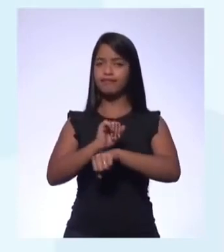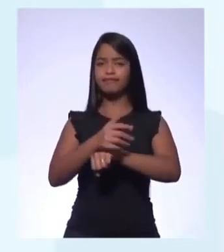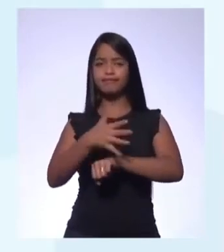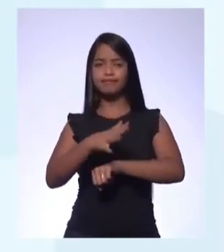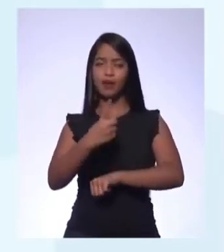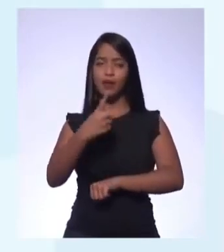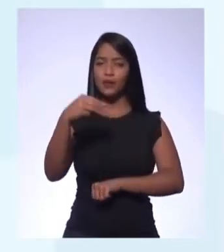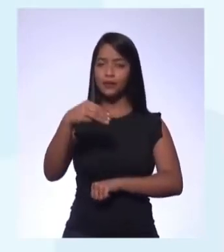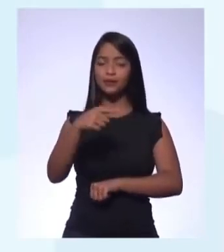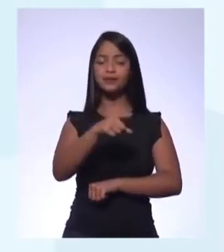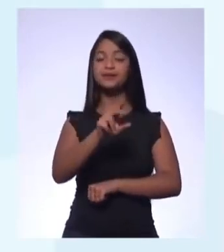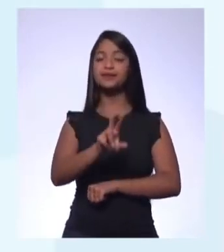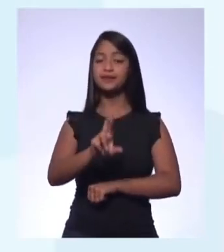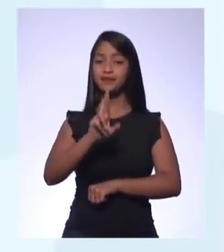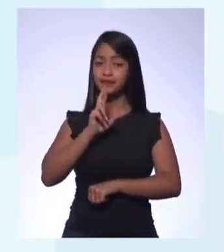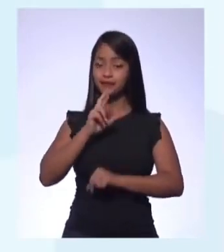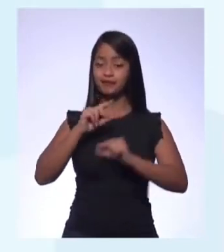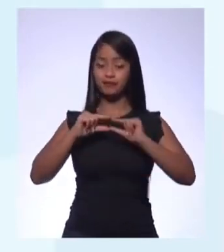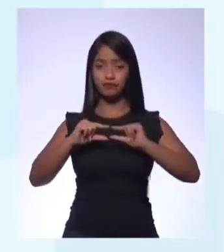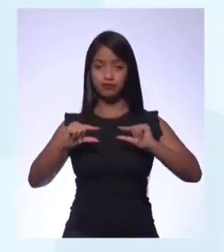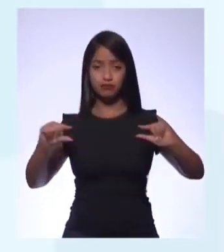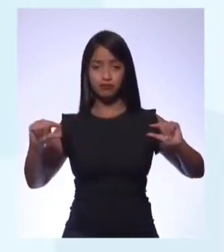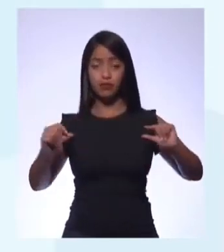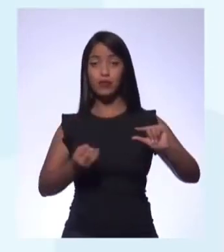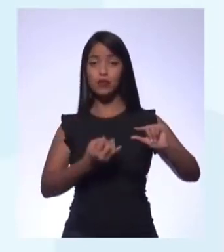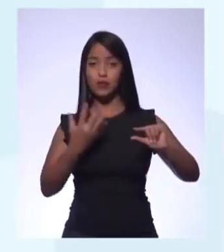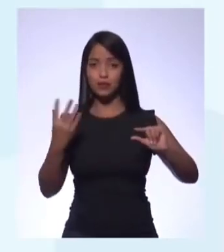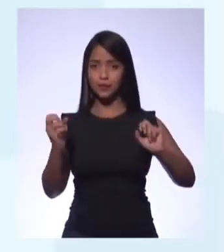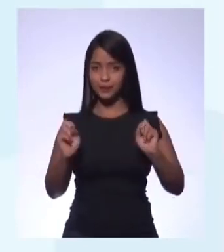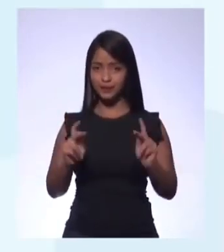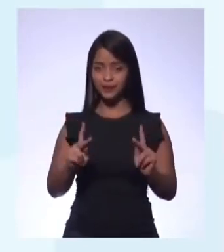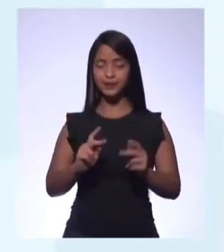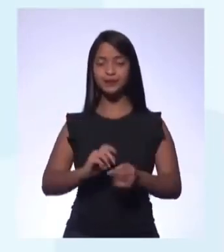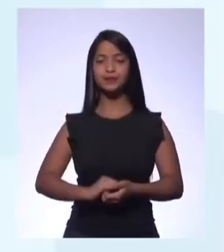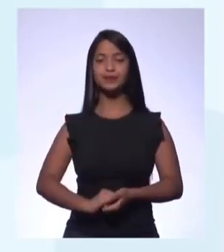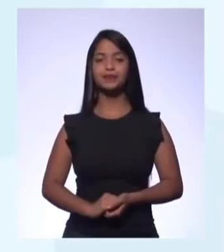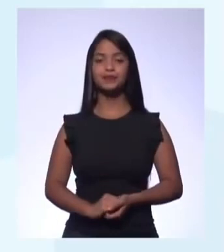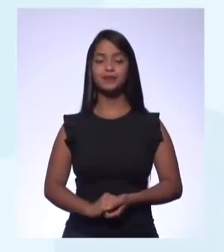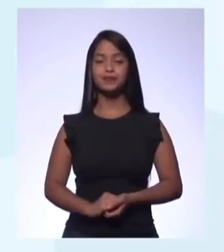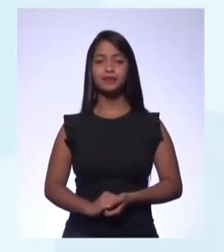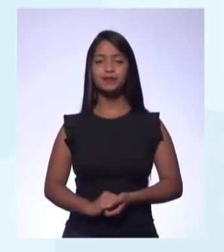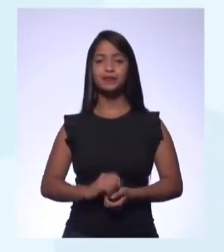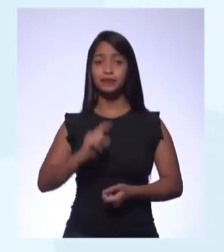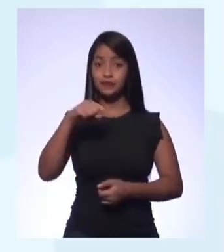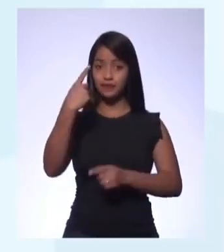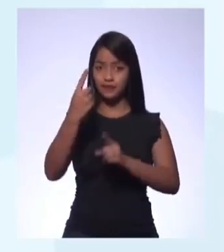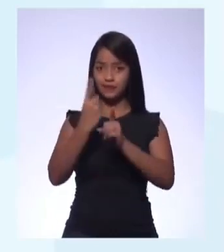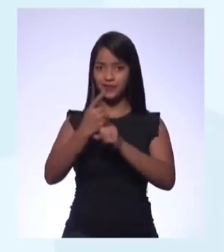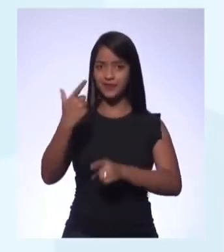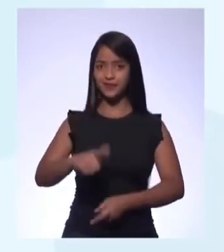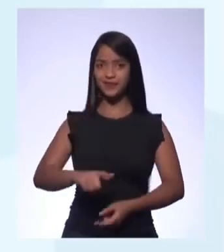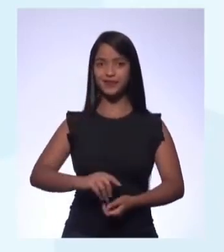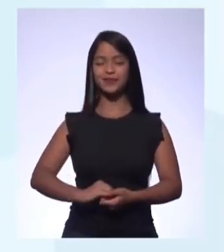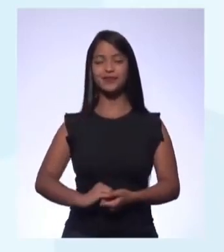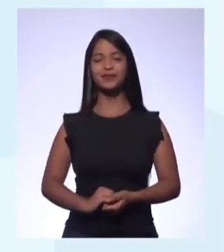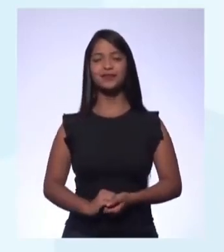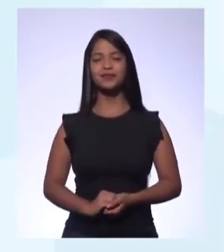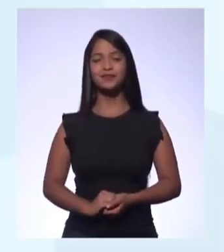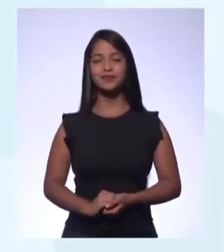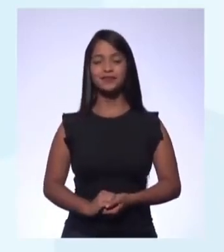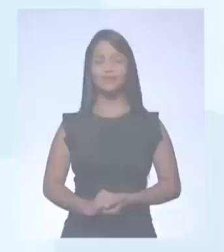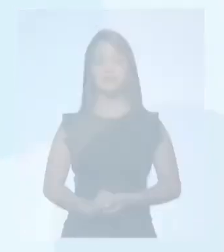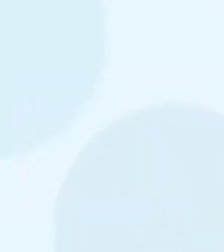você dar a resposta completa de quantos cromossomos nós temos, tá? Tá, ok? See you later. Eu te vejo daqui a pouco.